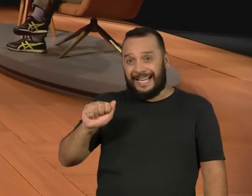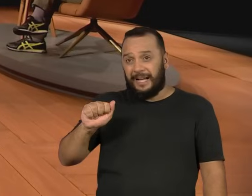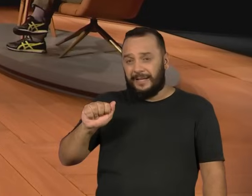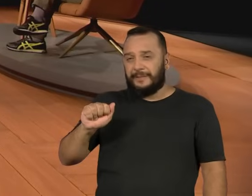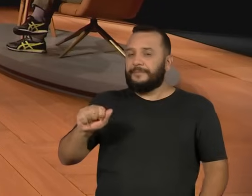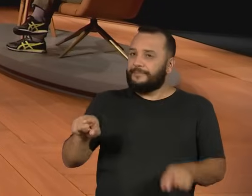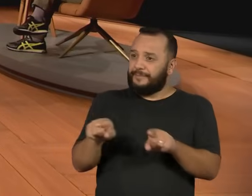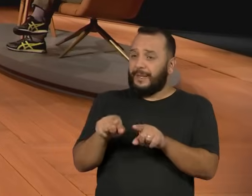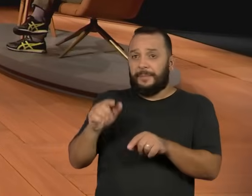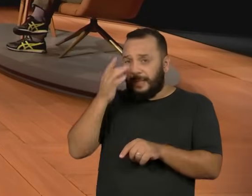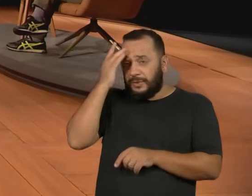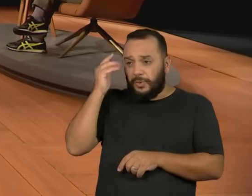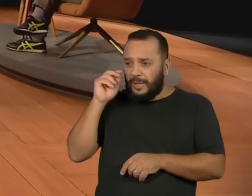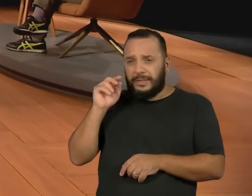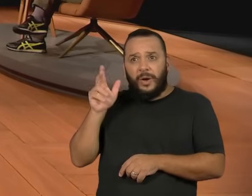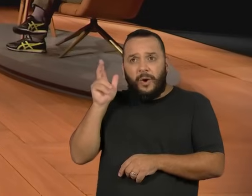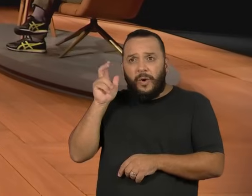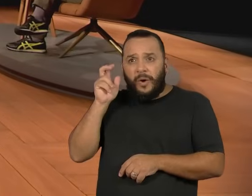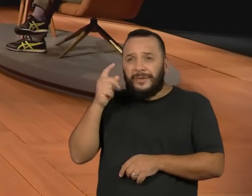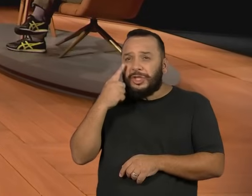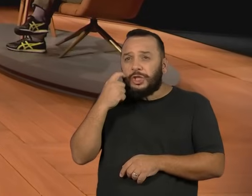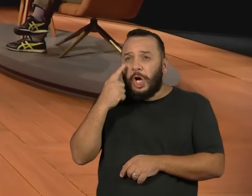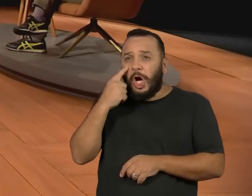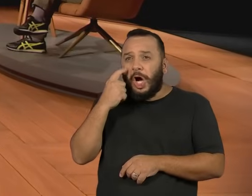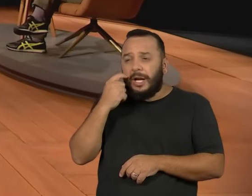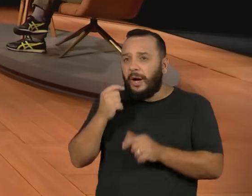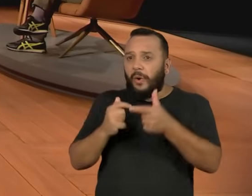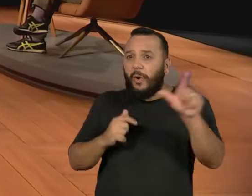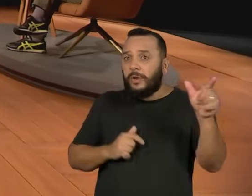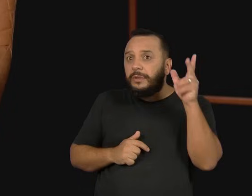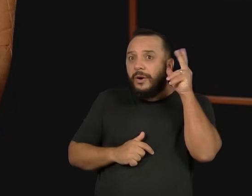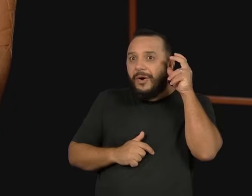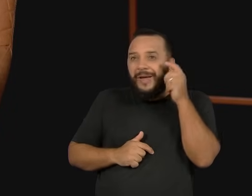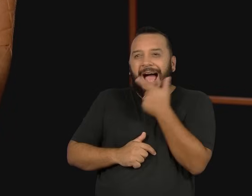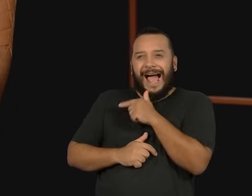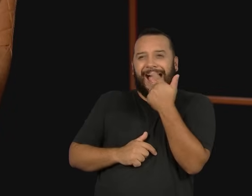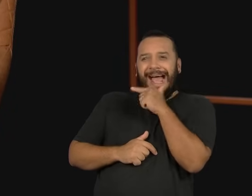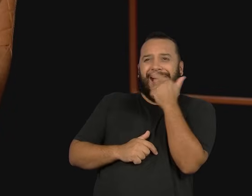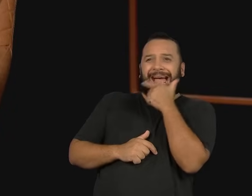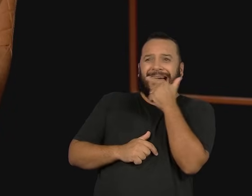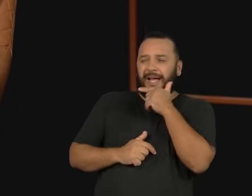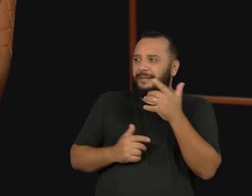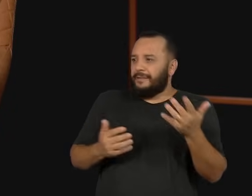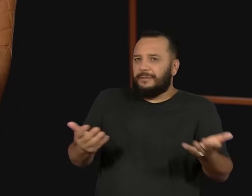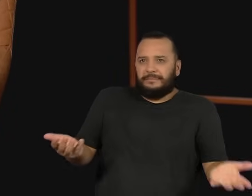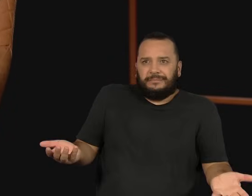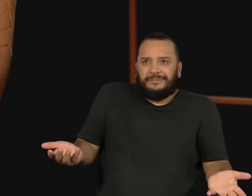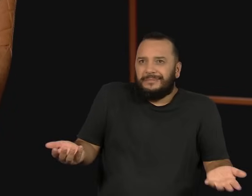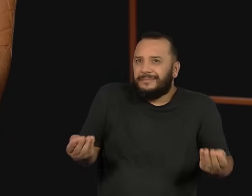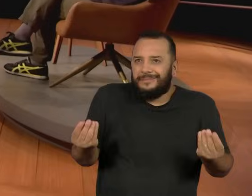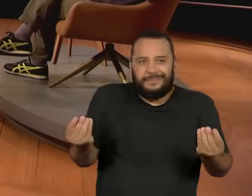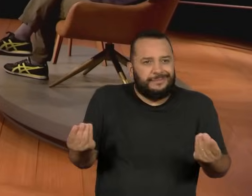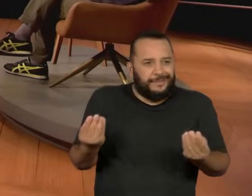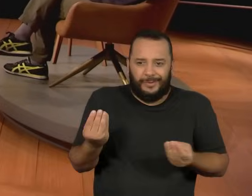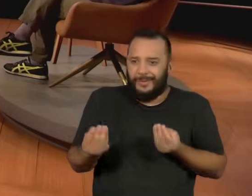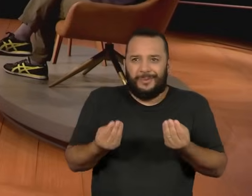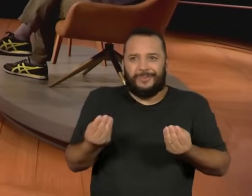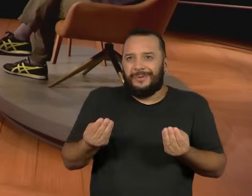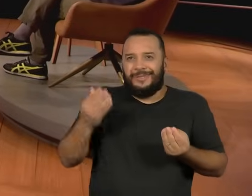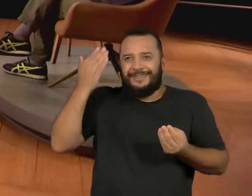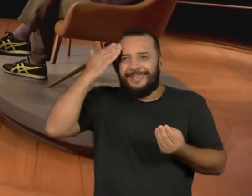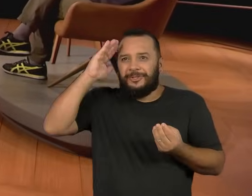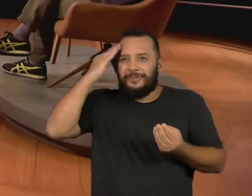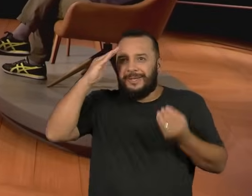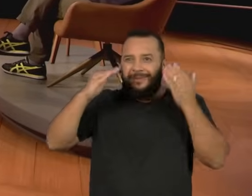choram e outras morrem de rir com a mesma canção, porque são essas nossas duas facetas, né? Então, às vezes eu